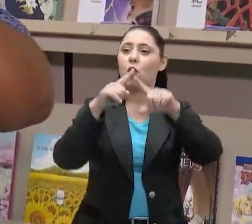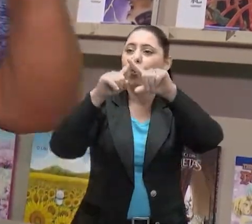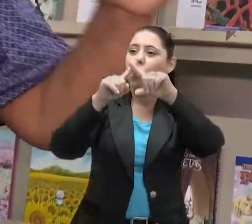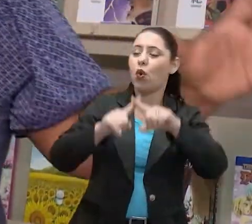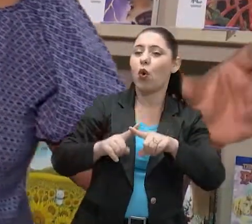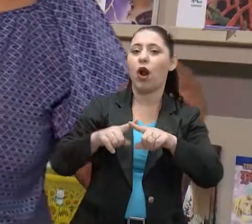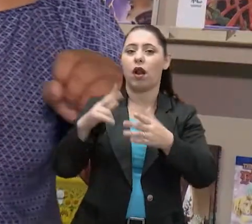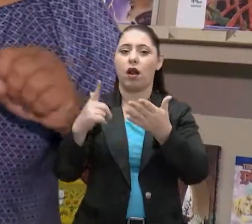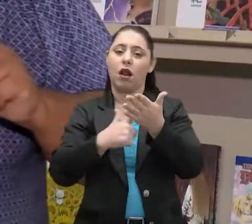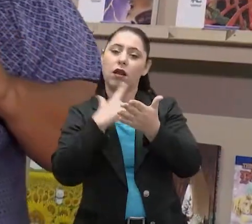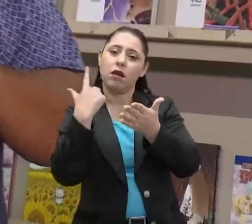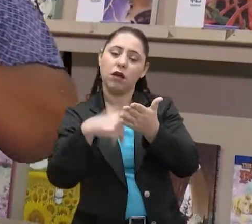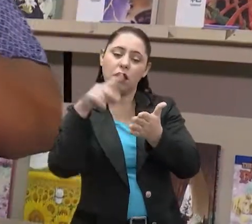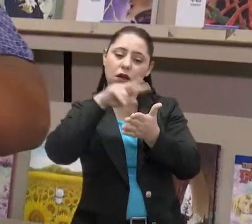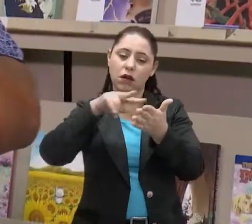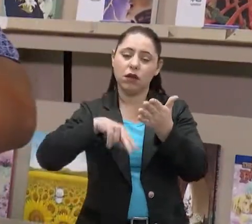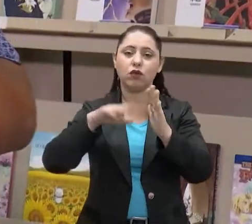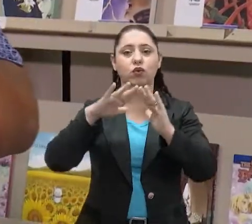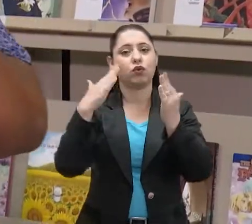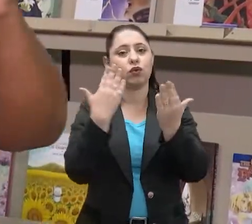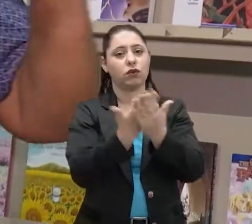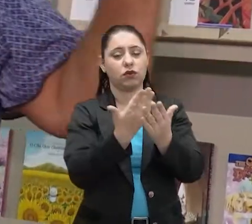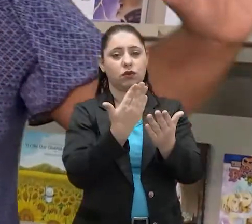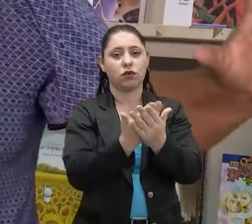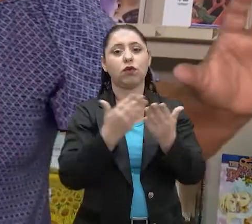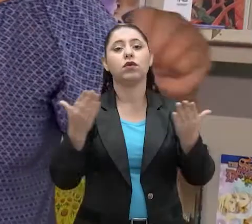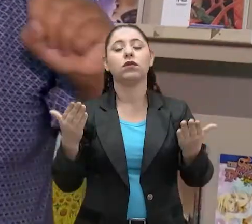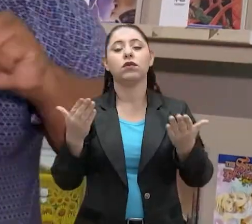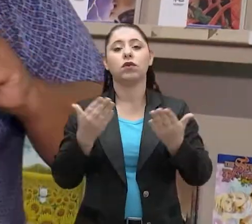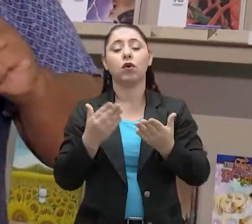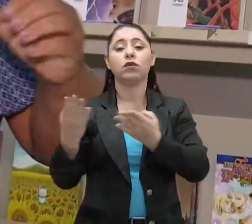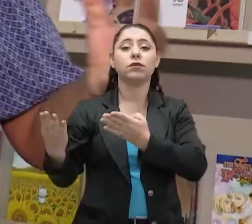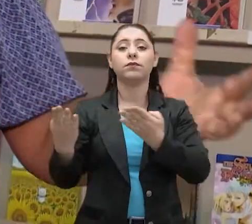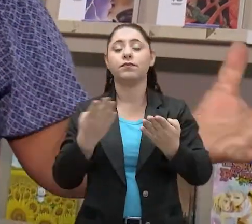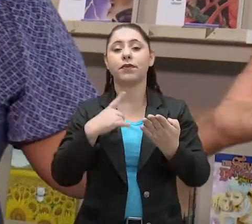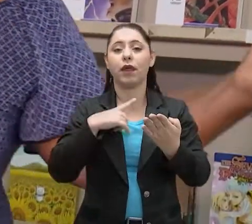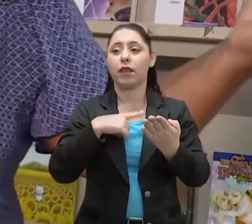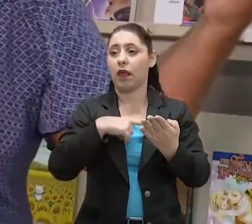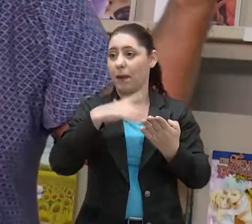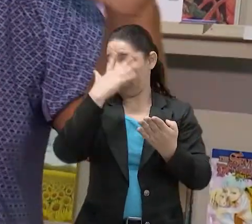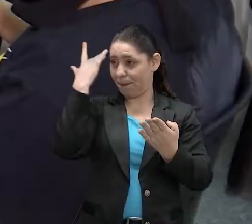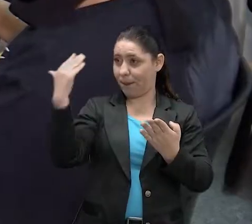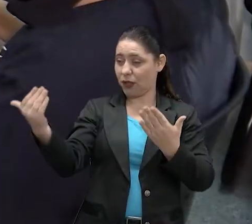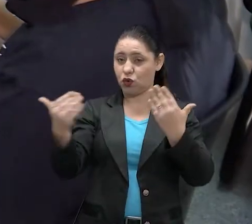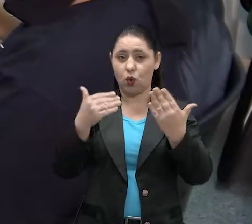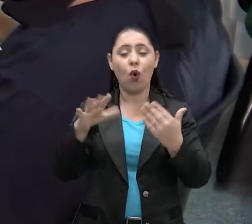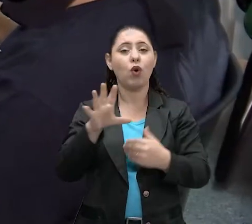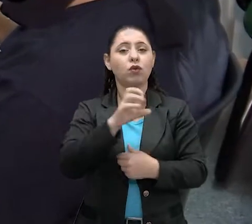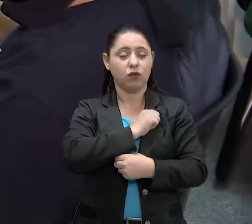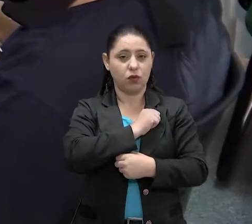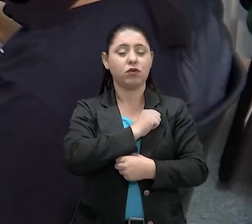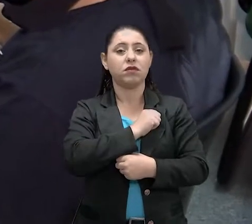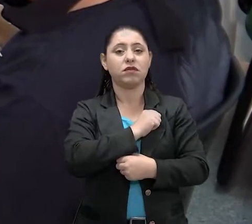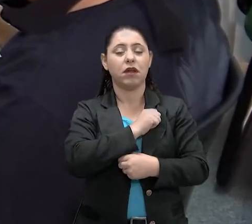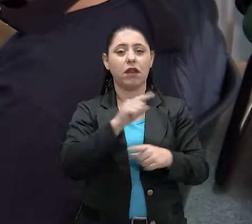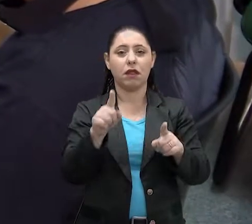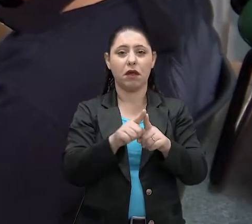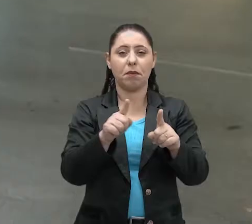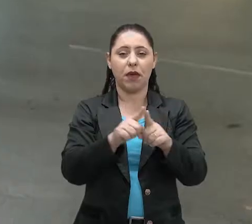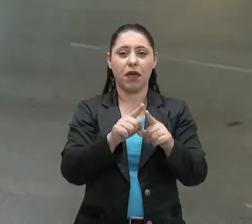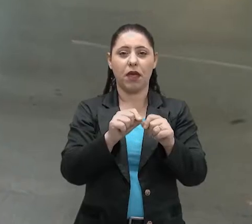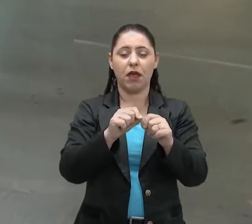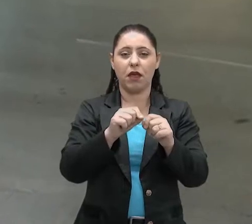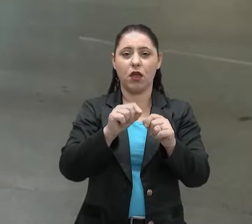mais concurseiro, mais leitores da escola, e hoje a gente está recebendo esses adeptos de mangás, até